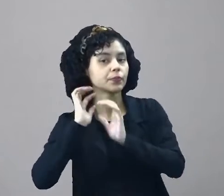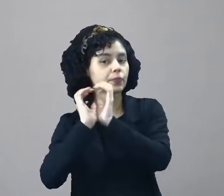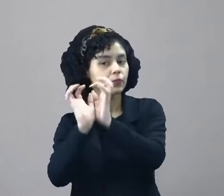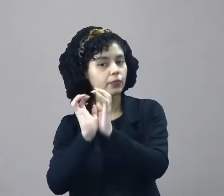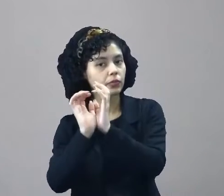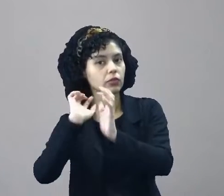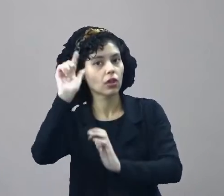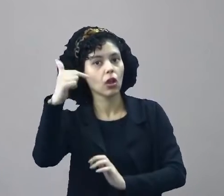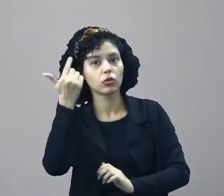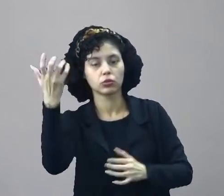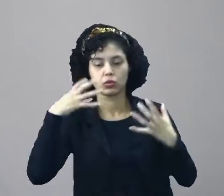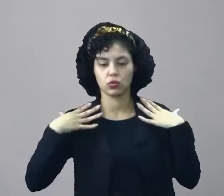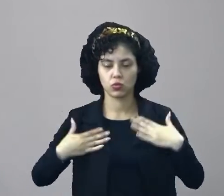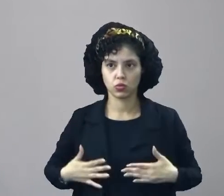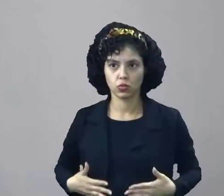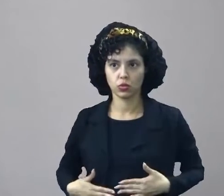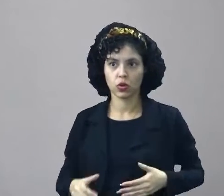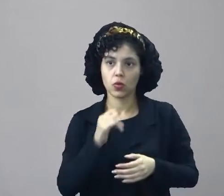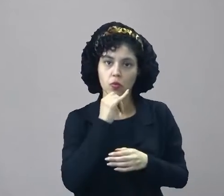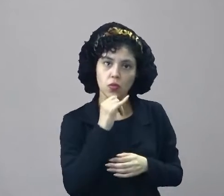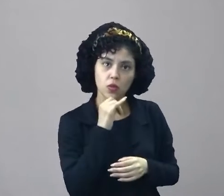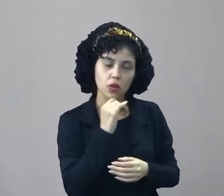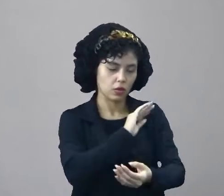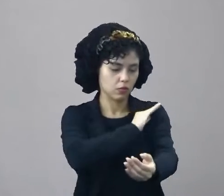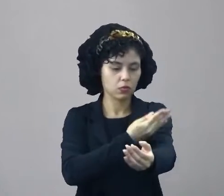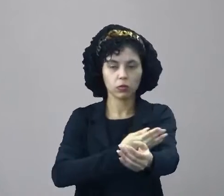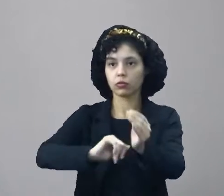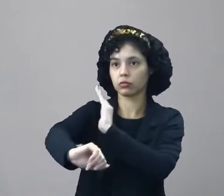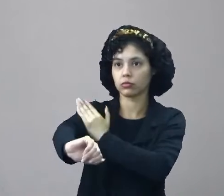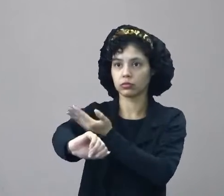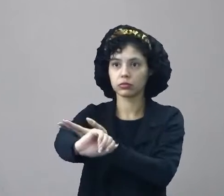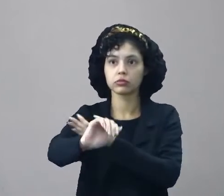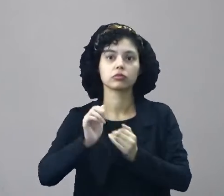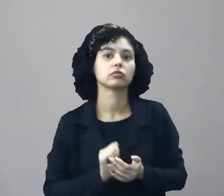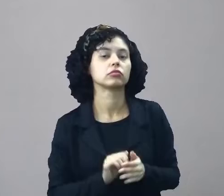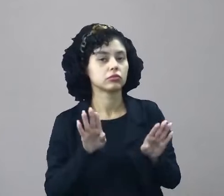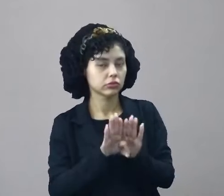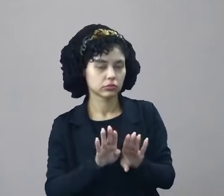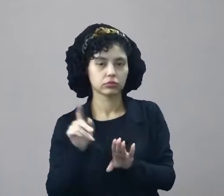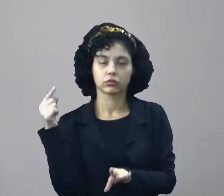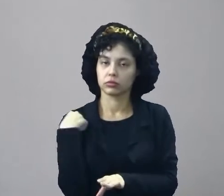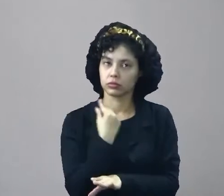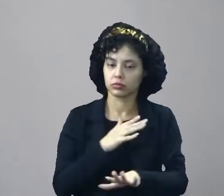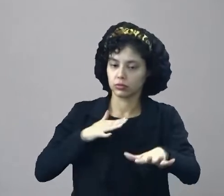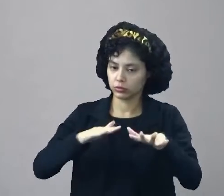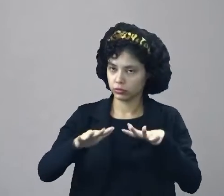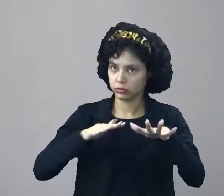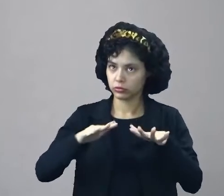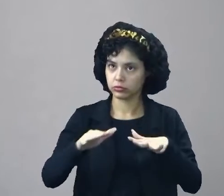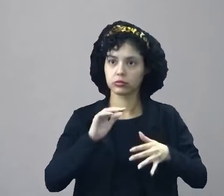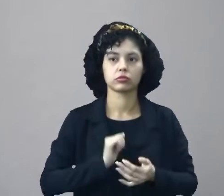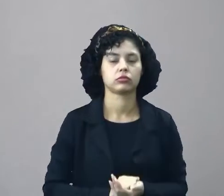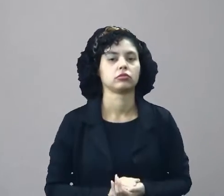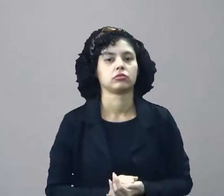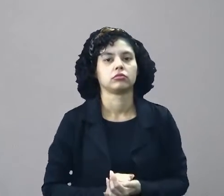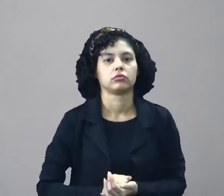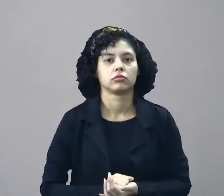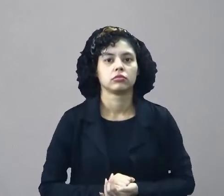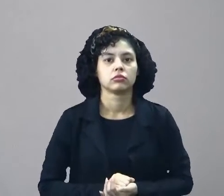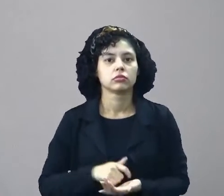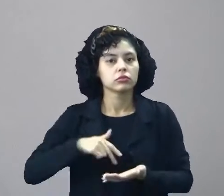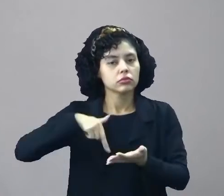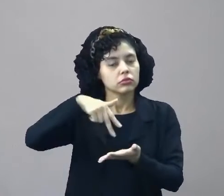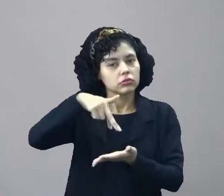para outras áreas do nosso corpo. Por exemplo, a nossa musculatura. Ela também nos dá a questão do movimento, a questão então